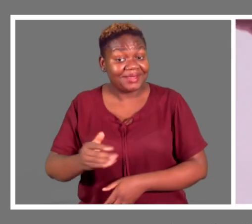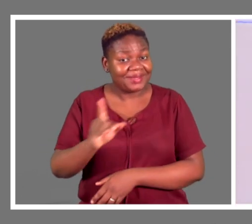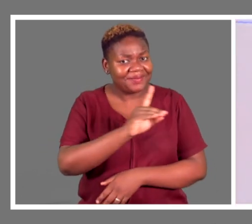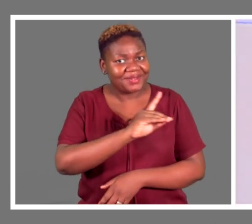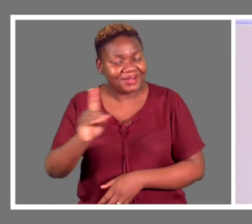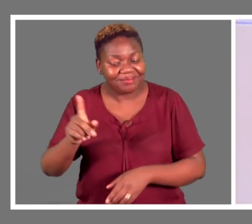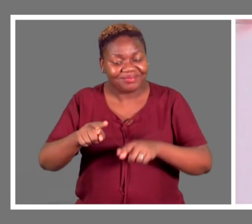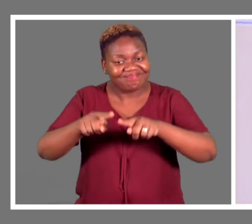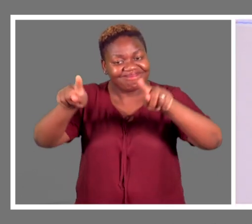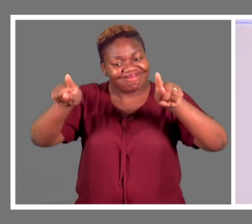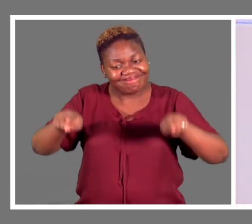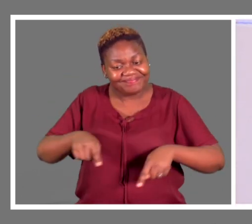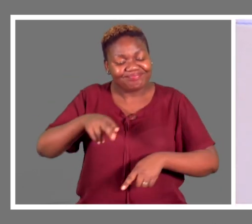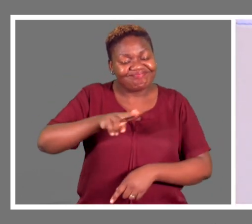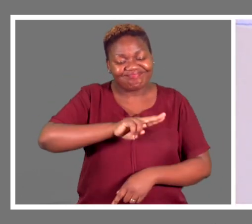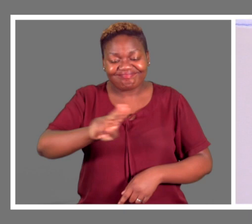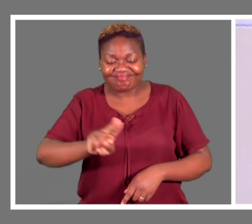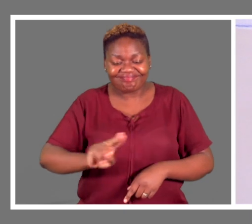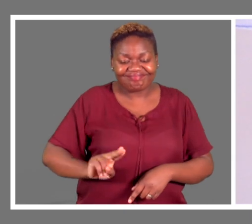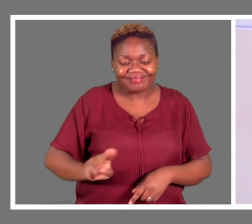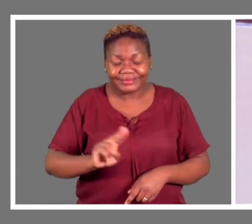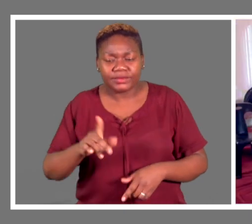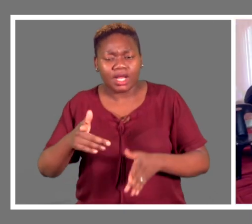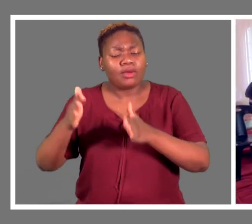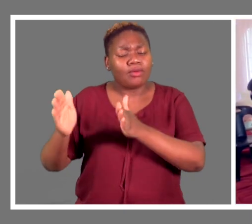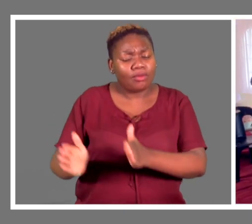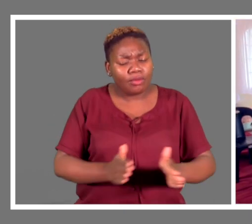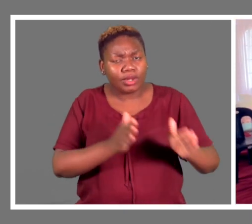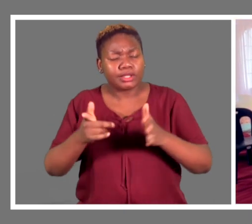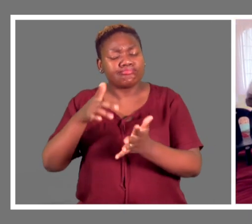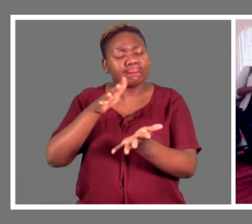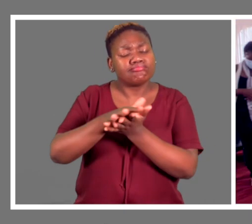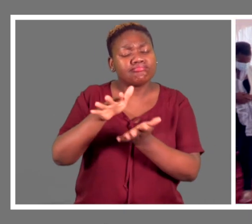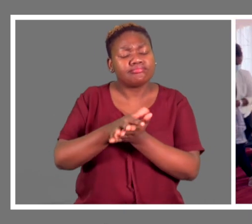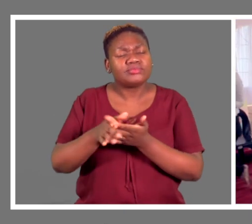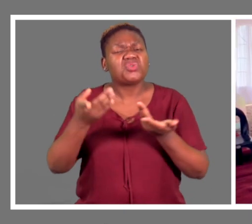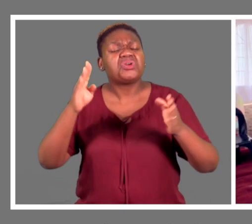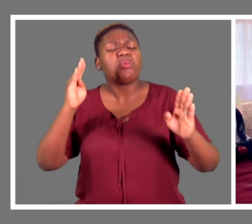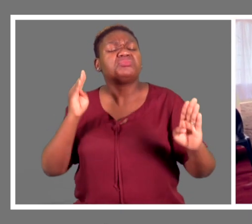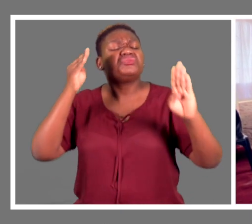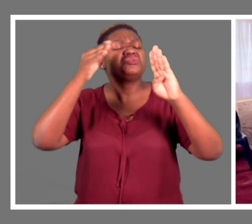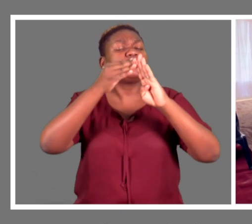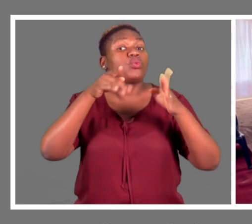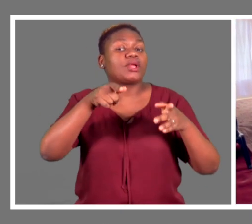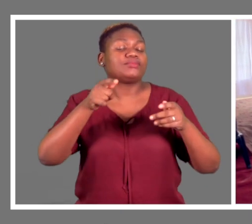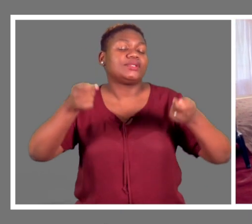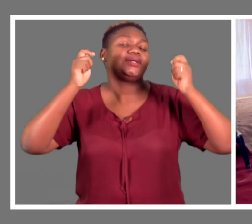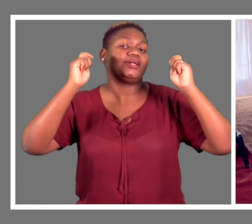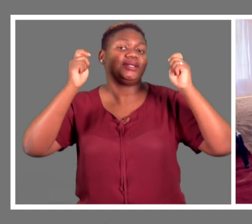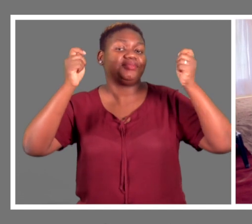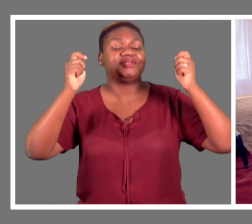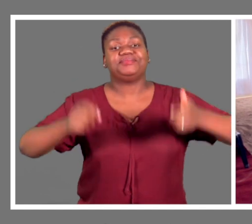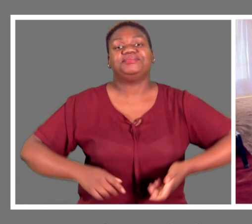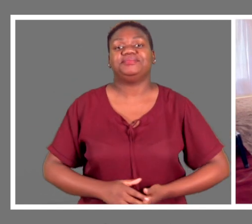sendo o pico das atividades a pintura de quadros com as crianças com deficiência. Os organizadores explicaram